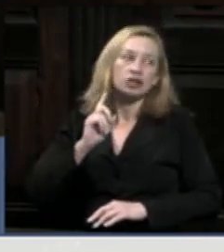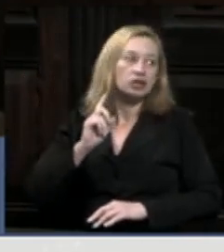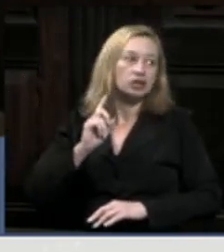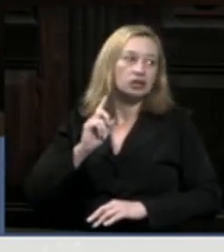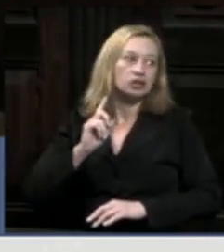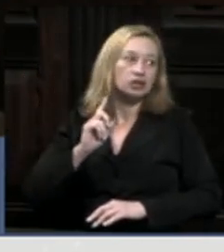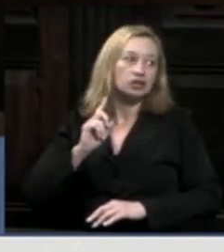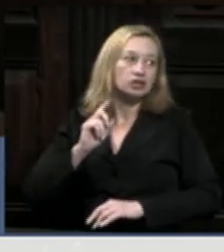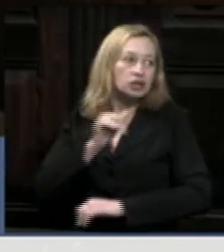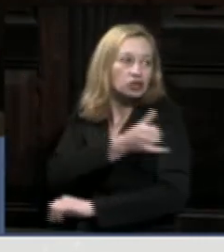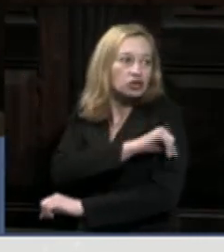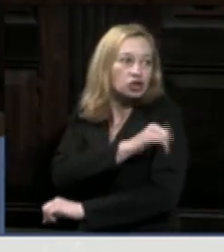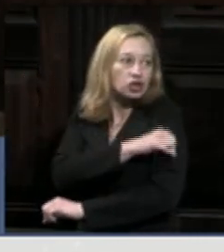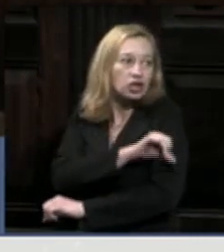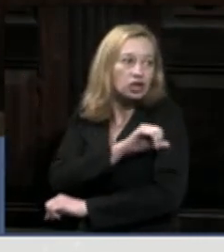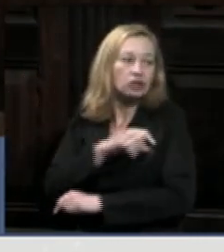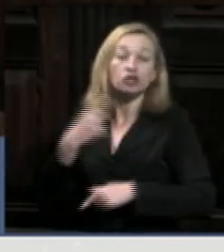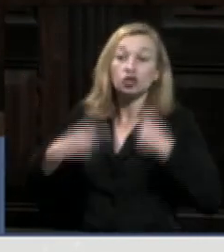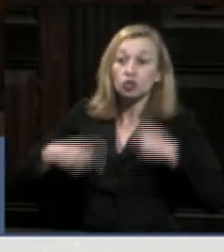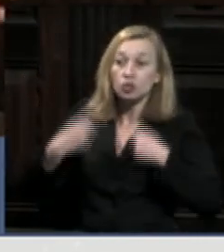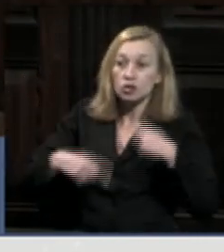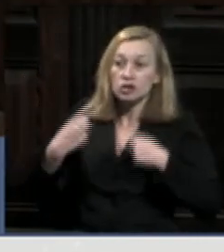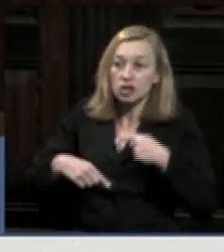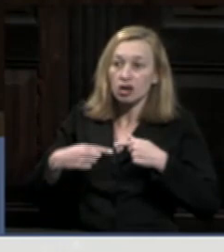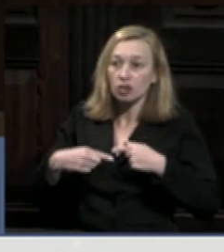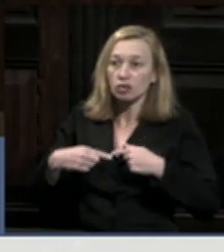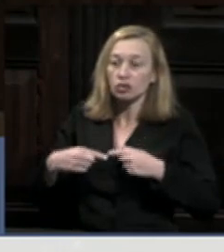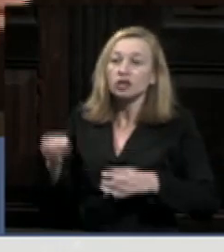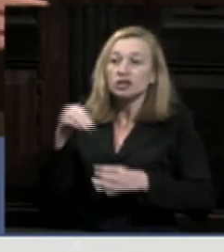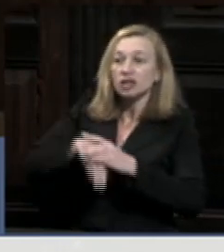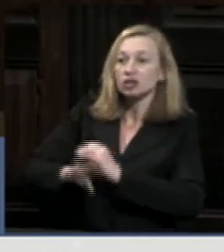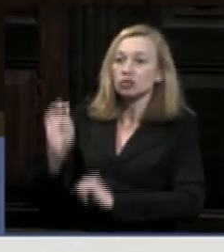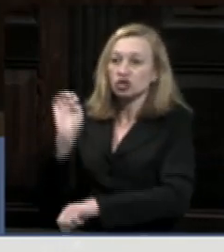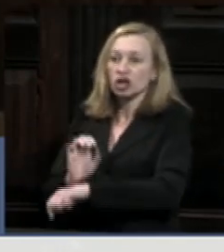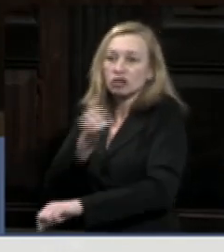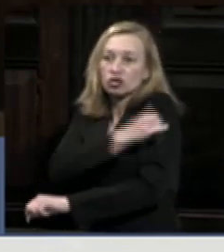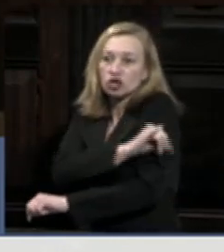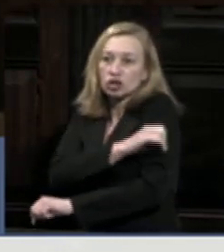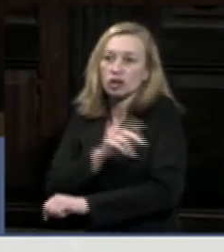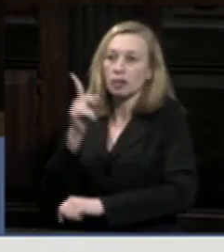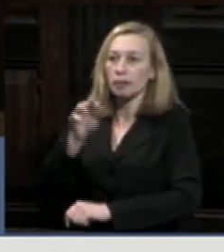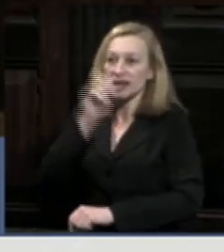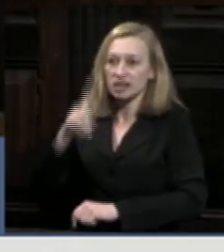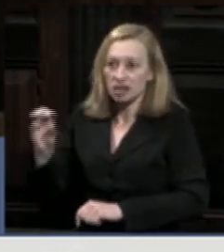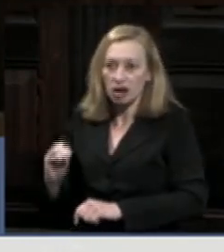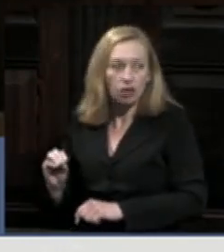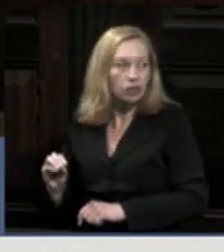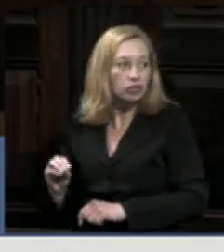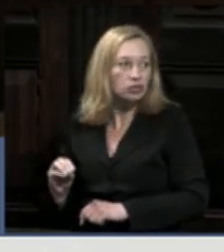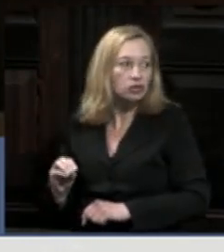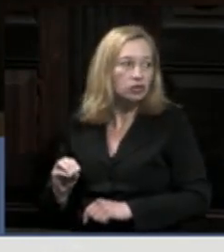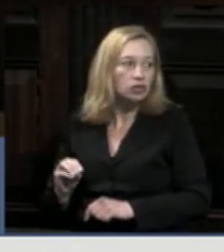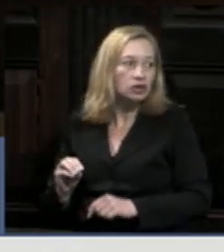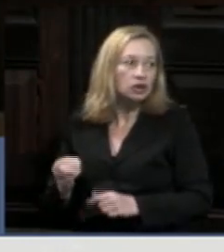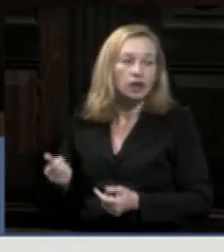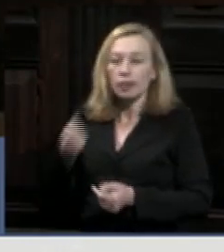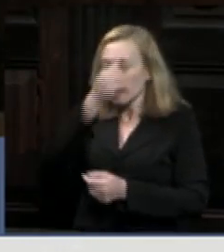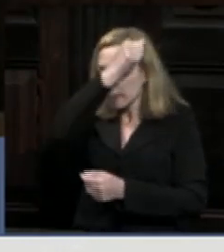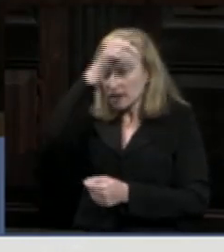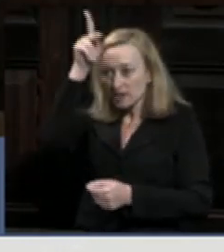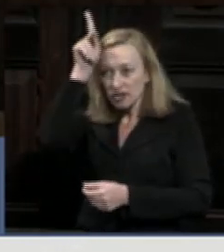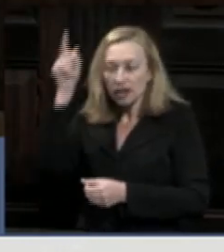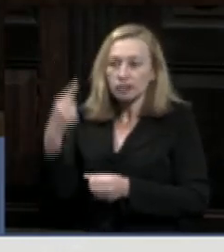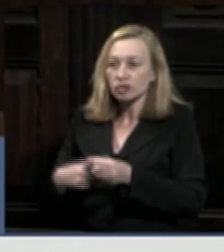plano o estado do rio de janeiro tanto presente como futuro pezão apesar de ter sido um prefeito de um município do